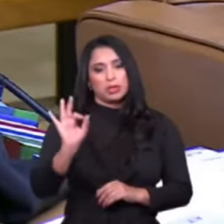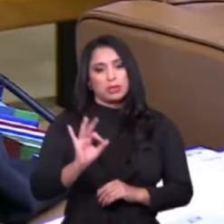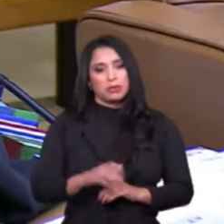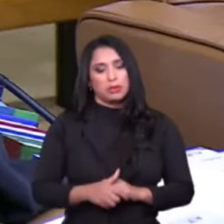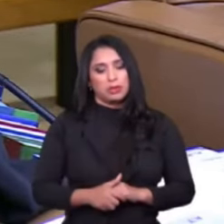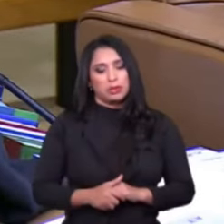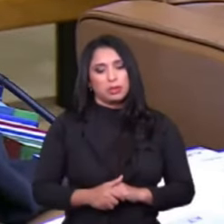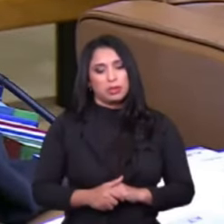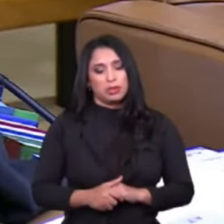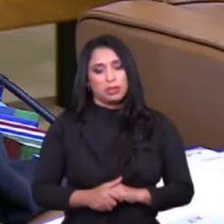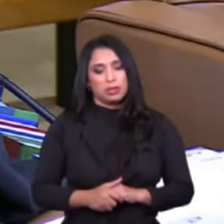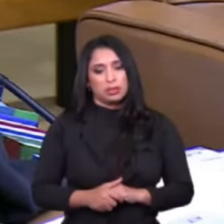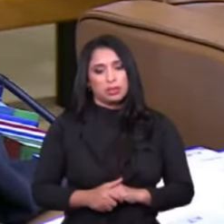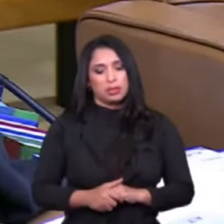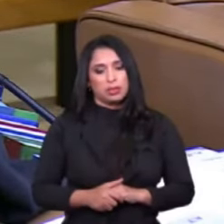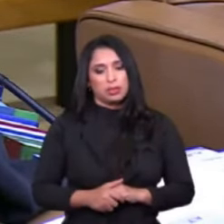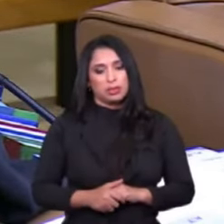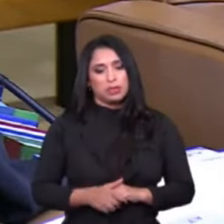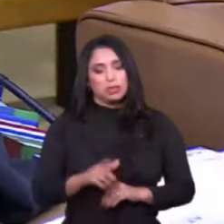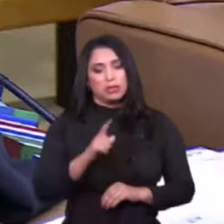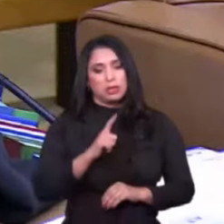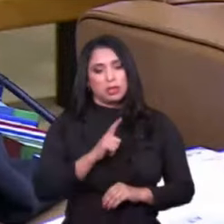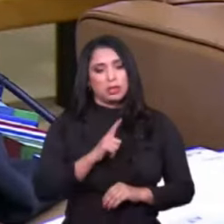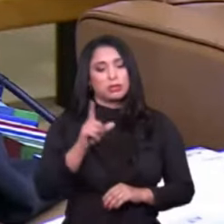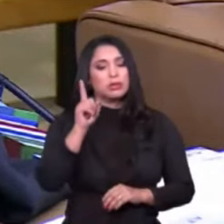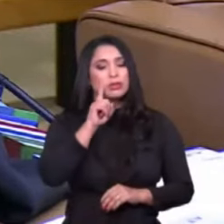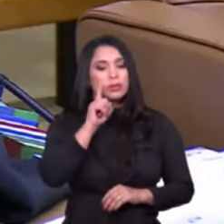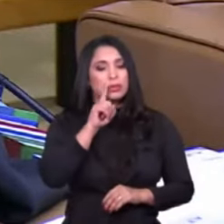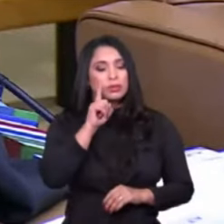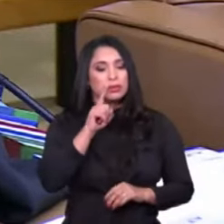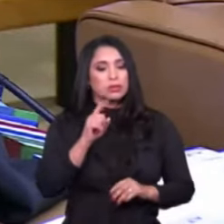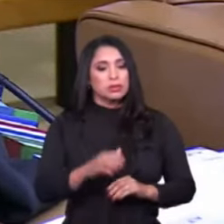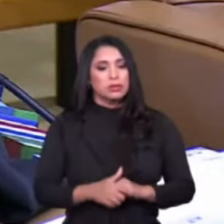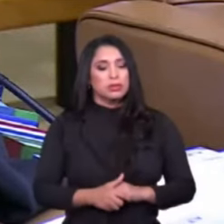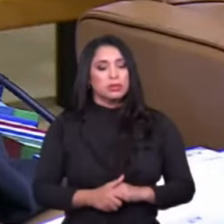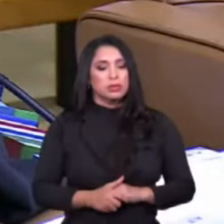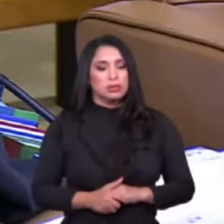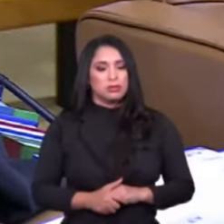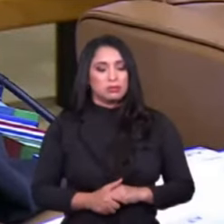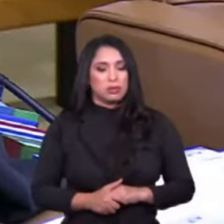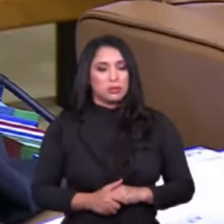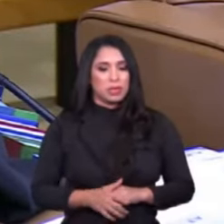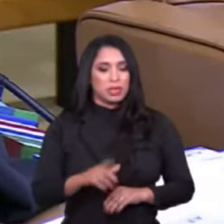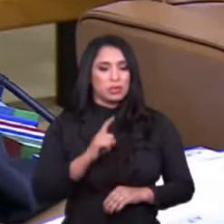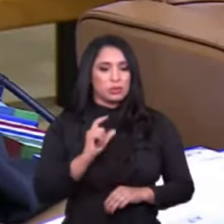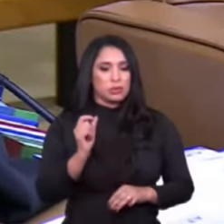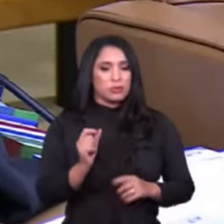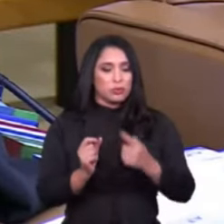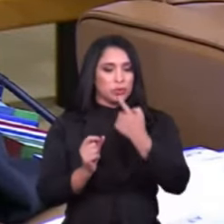No geral, nos Estados Unidos, o transtorno de uso da cannabis no último ano,